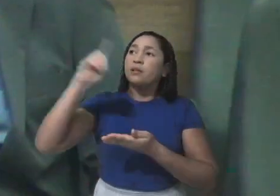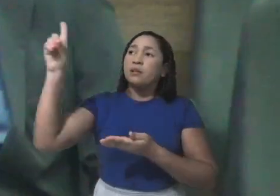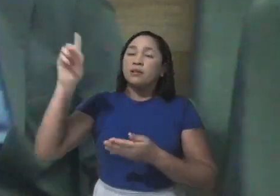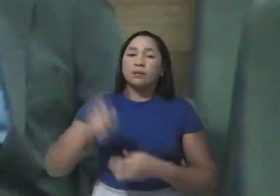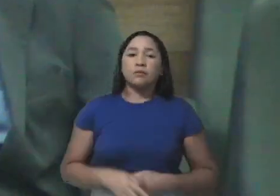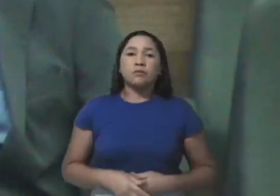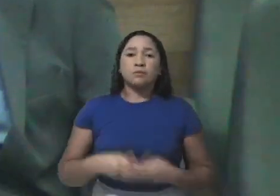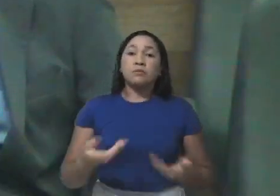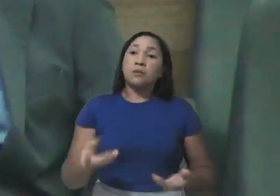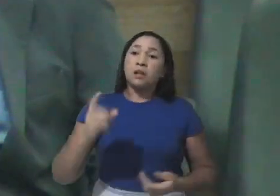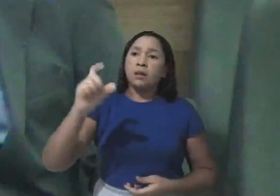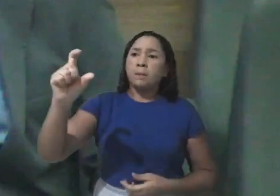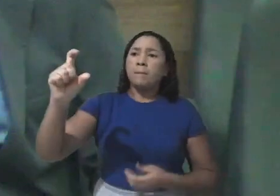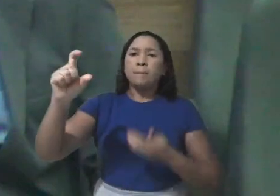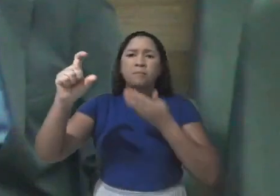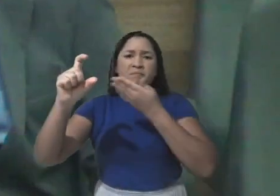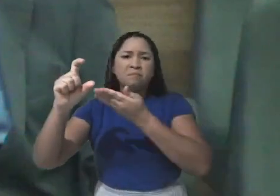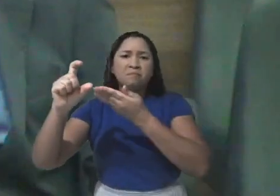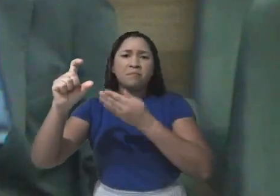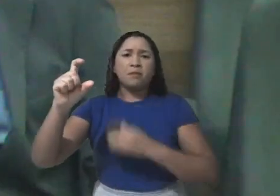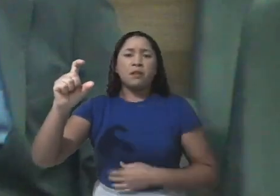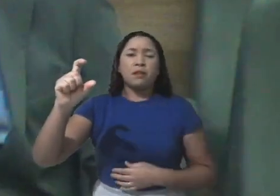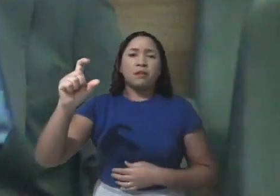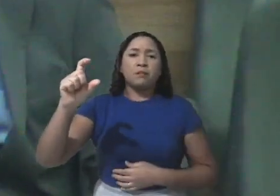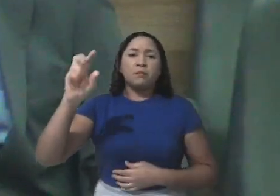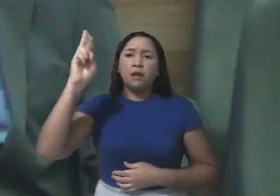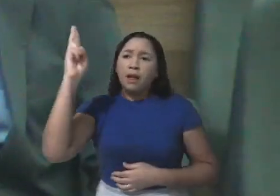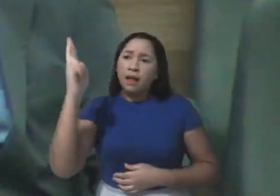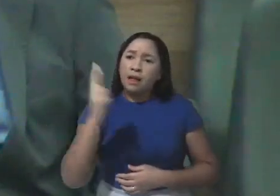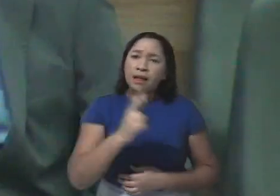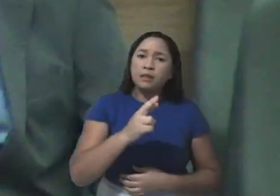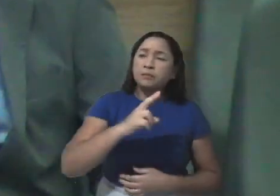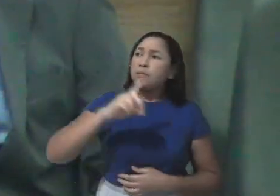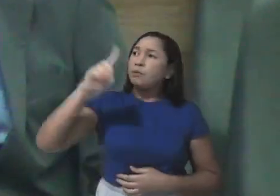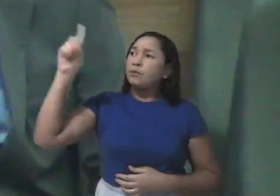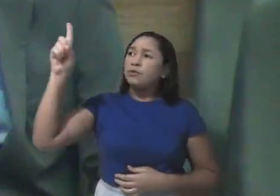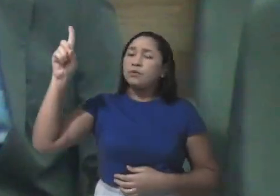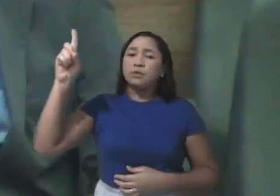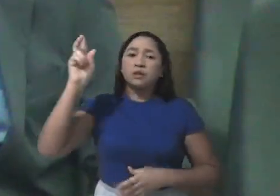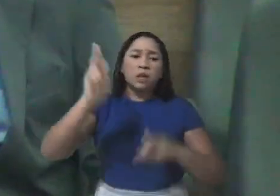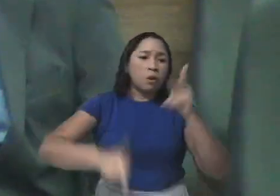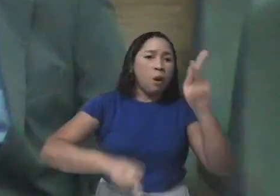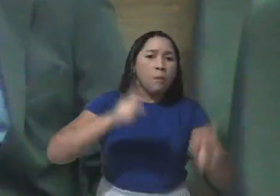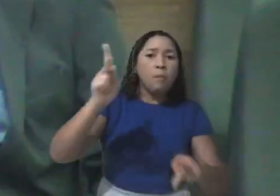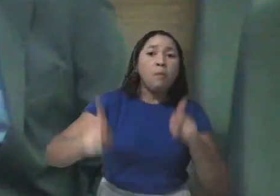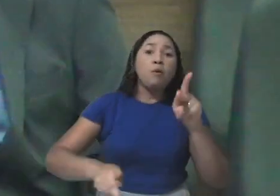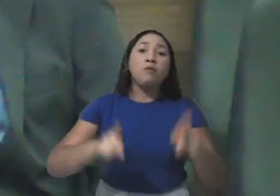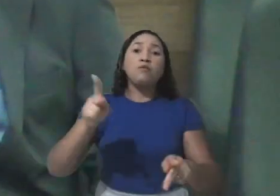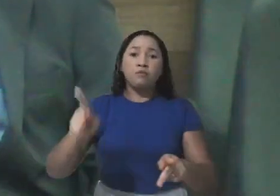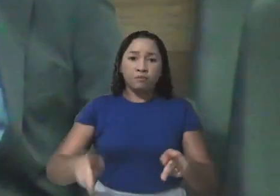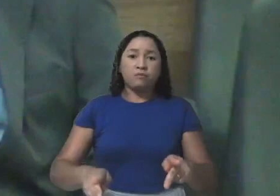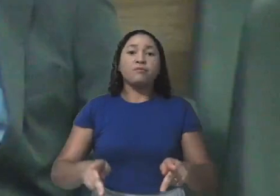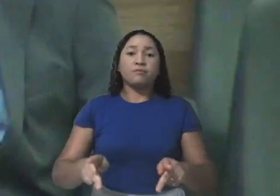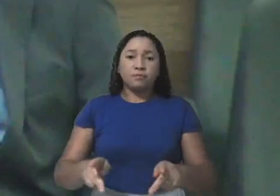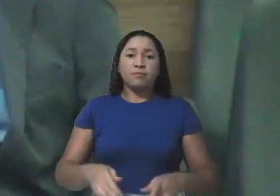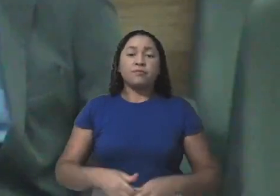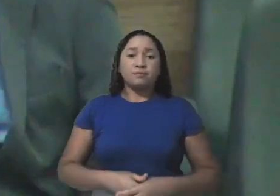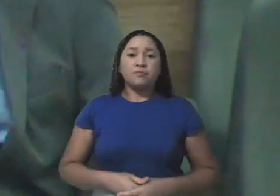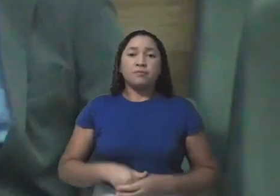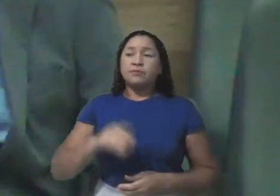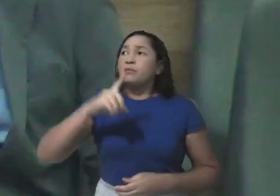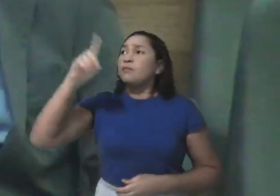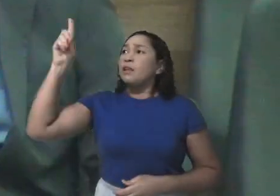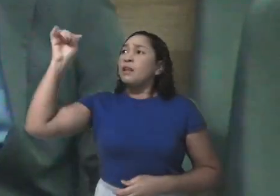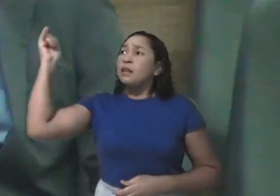resposta do homem a Deus. Deus diz, é assim. O que é que você diz? Eu creio. Deus diz,